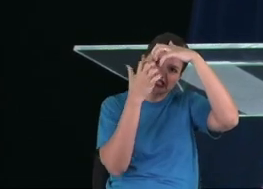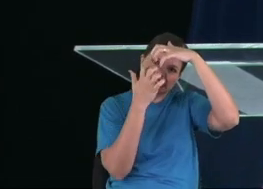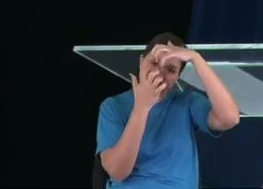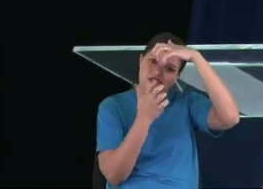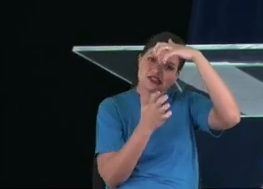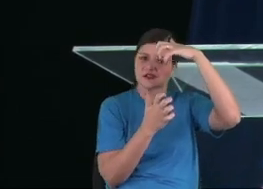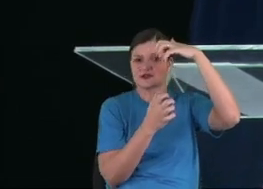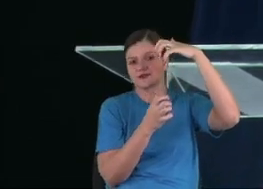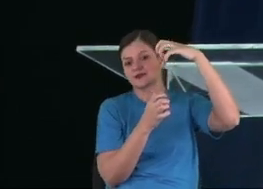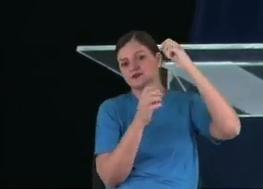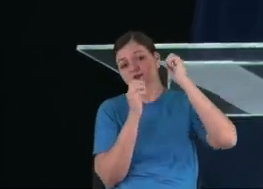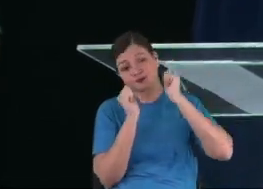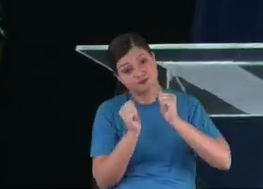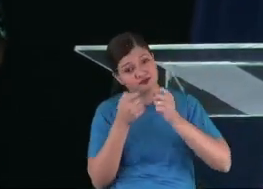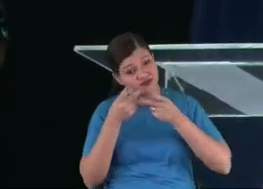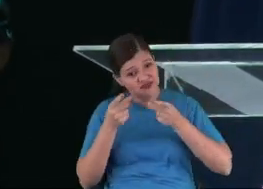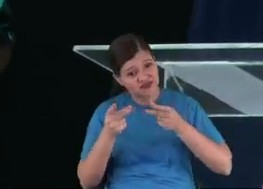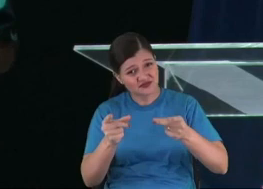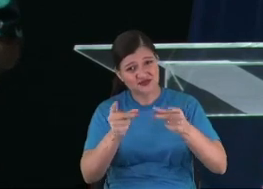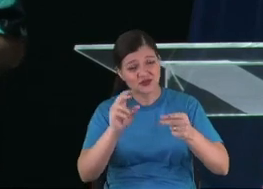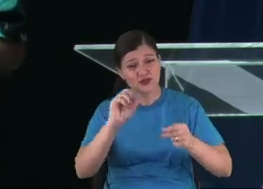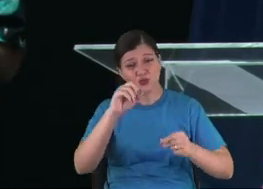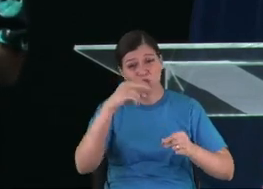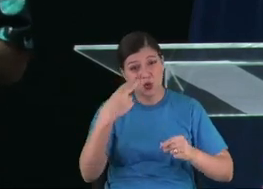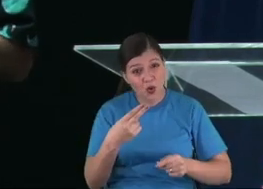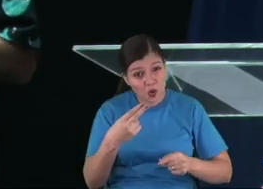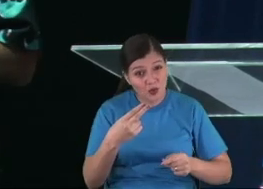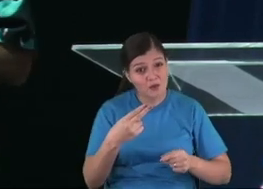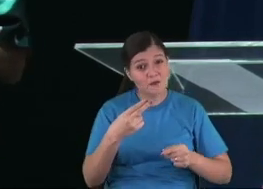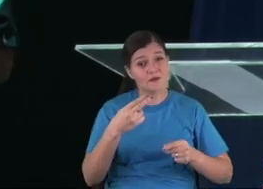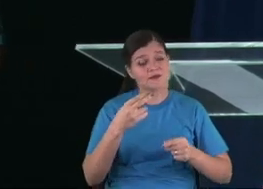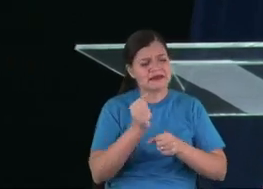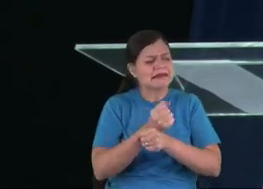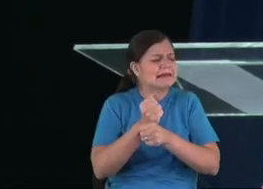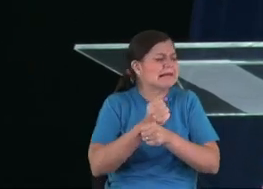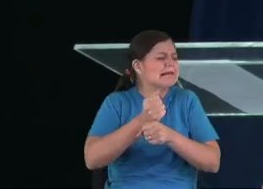que pode ser permanente ou pode ser por muitos e muitos e muitos anos.